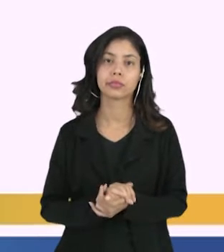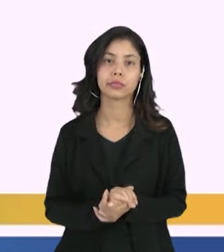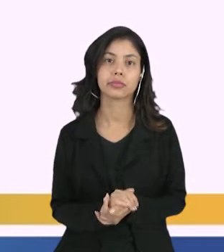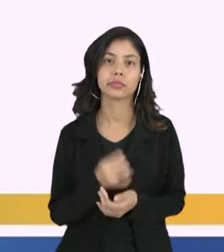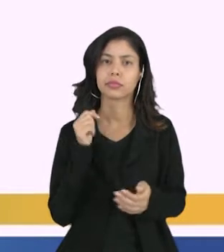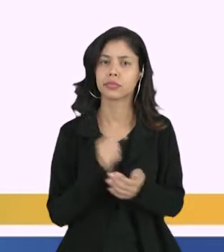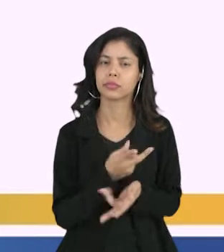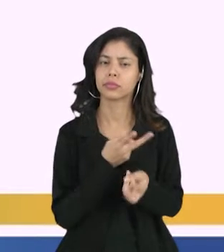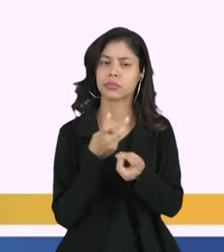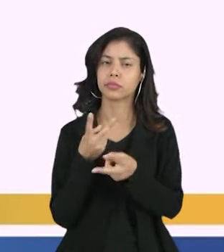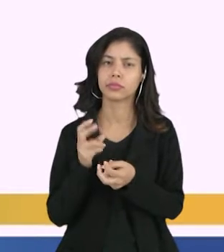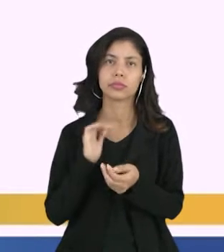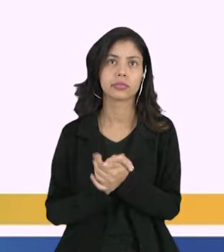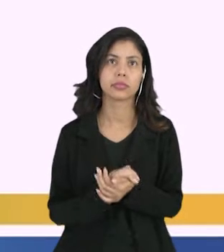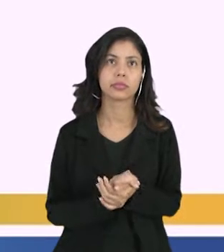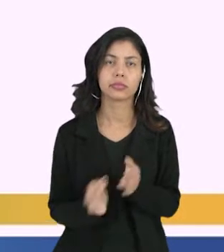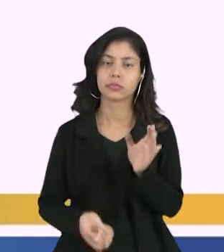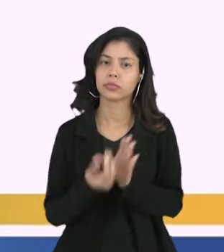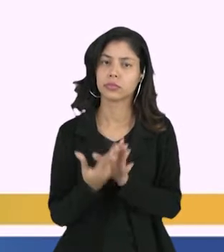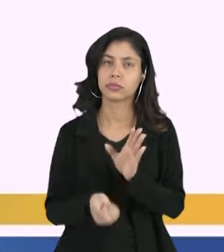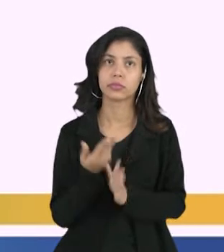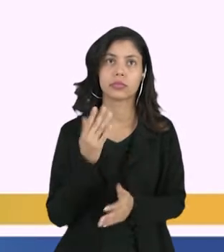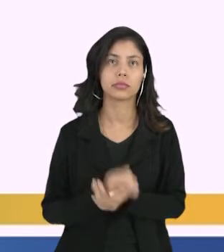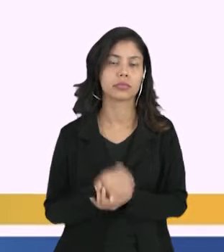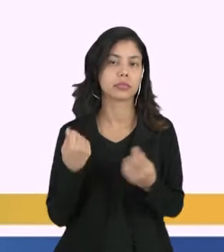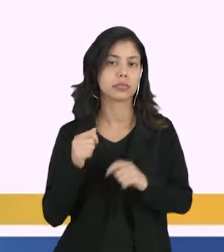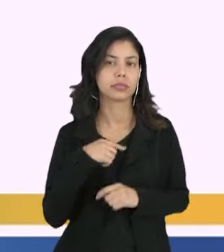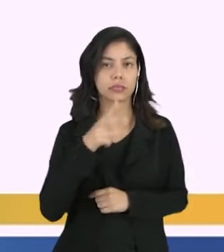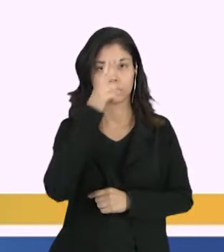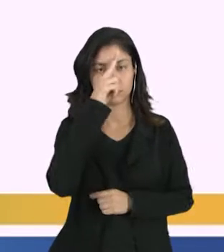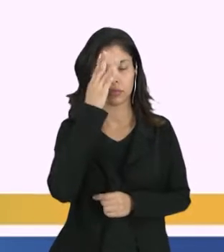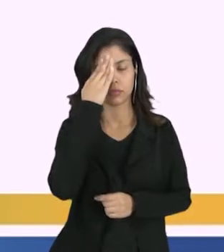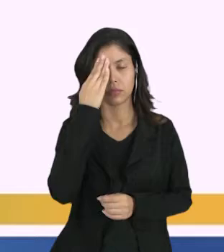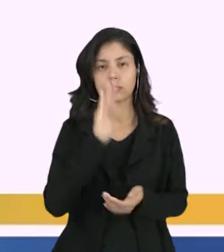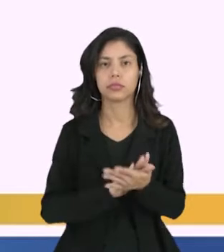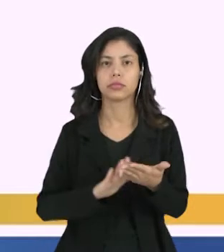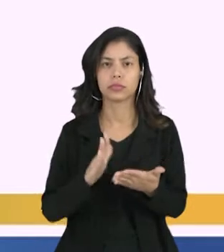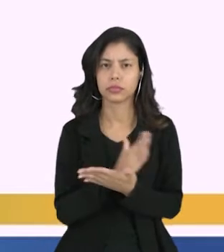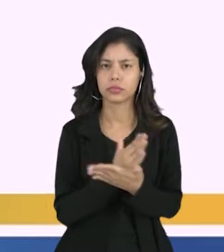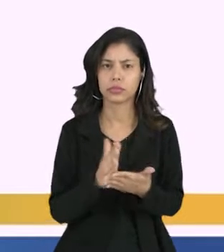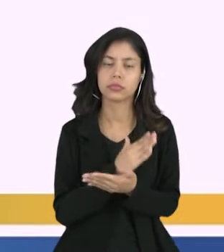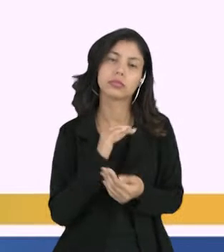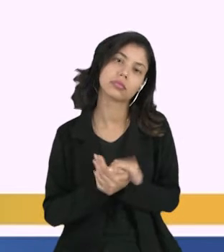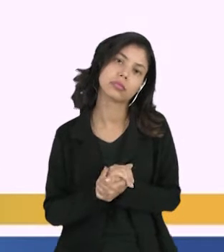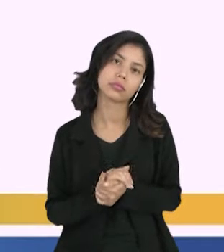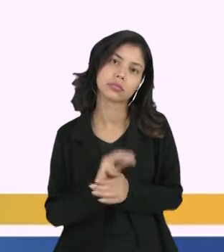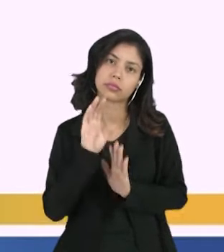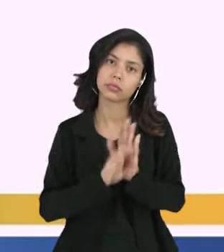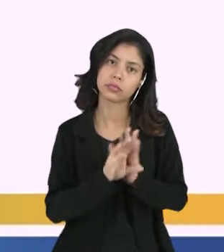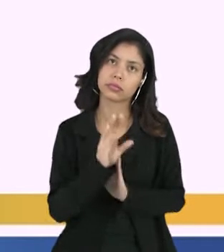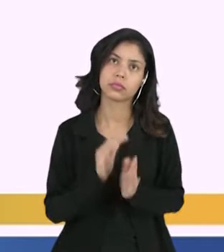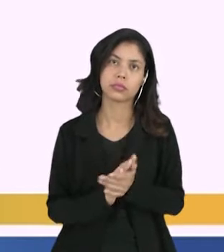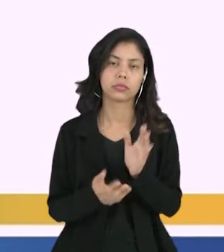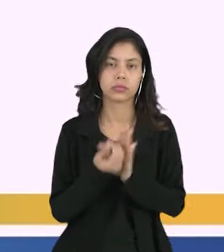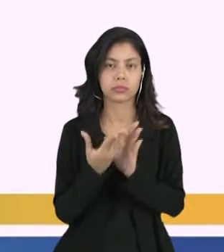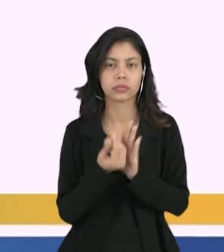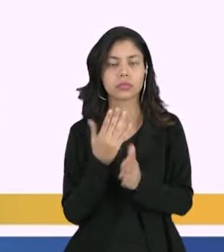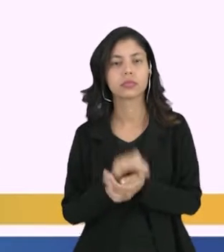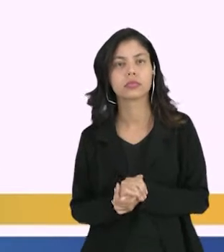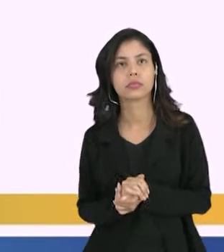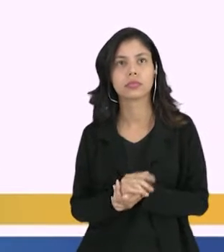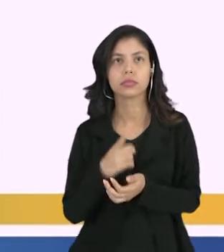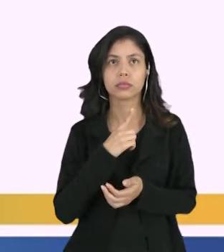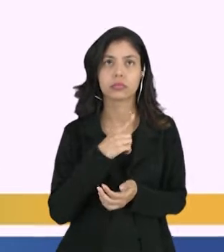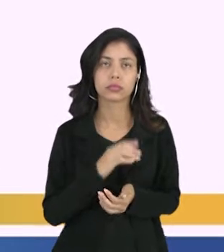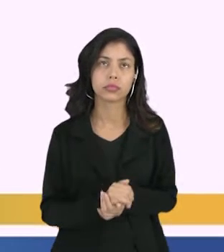dessa perspectiva dos modos de produção, nós precisamos entender alguns conceitos para a gente ter a definição do modo de produção, tá?